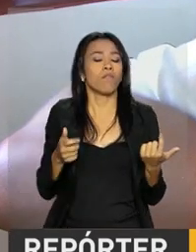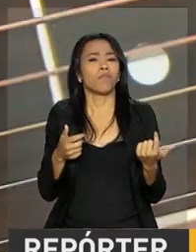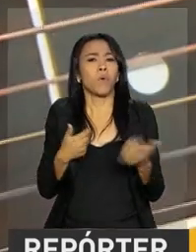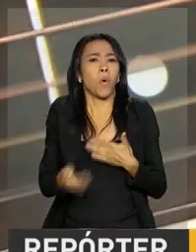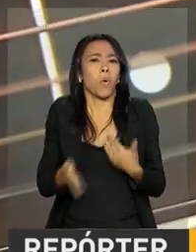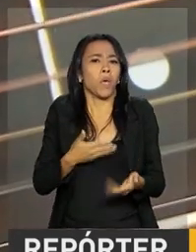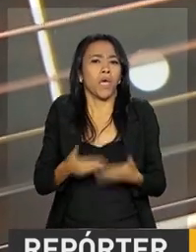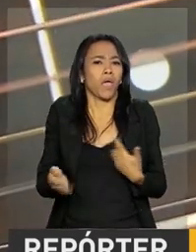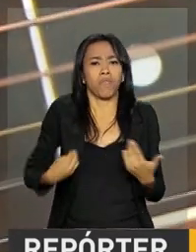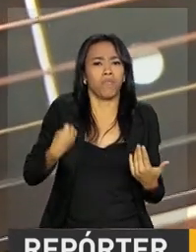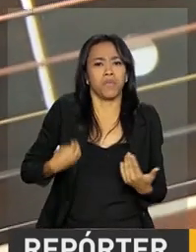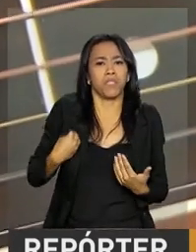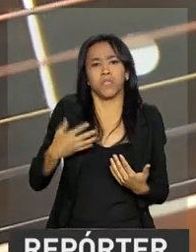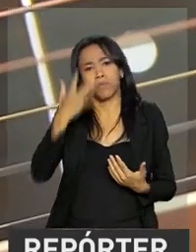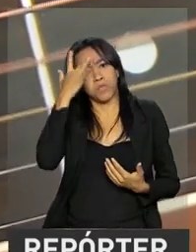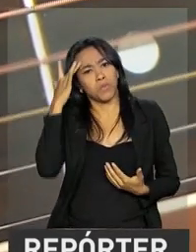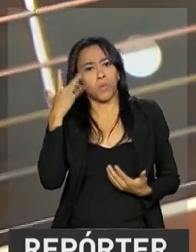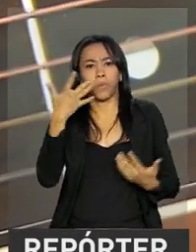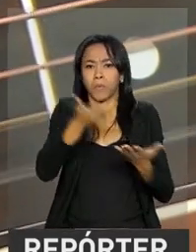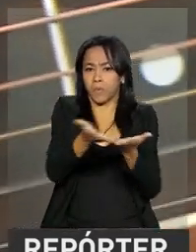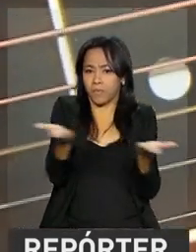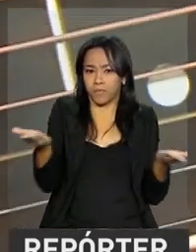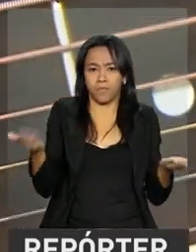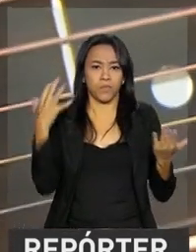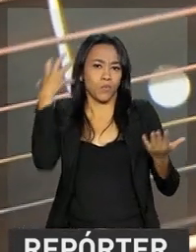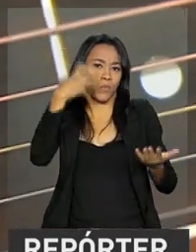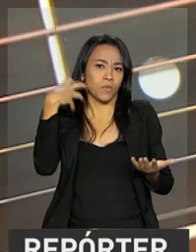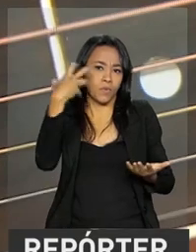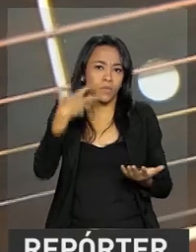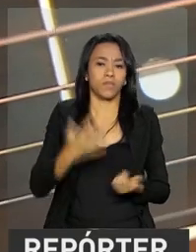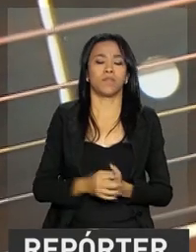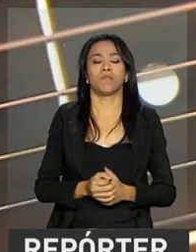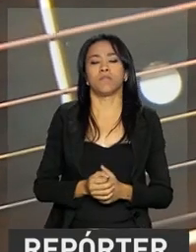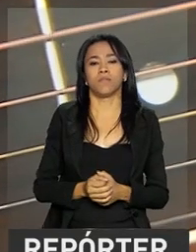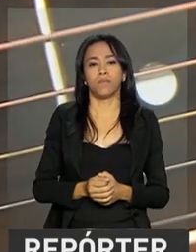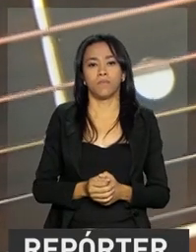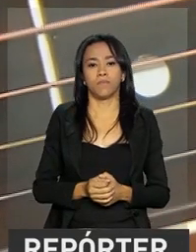qualquer pessoa, músicas também, né? No caso, é Pescador de Ilusões.